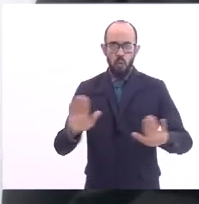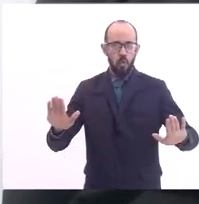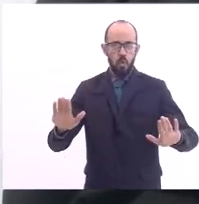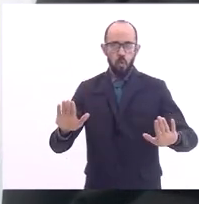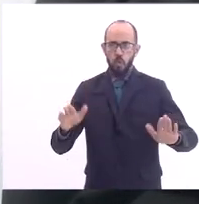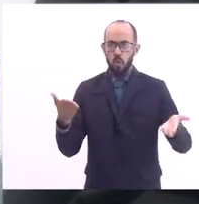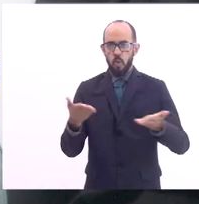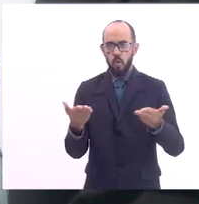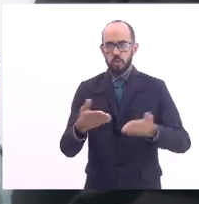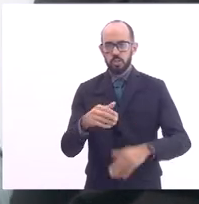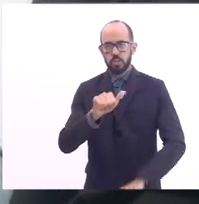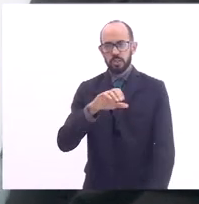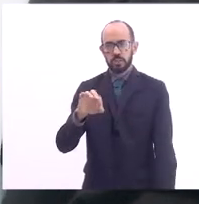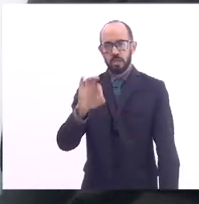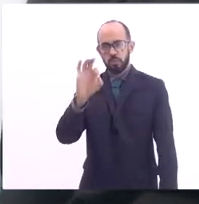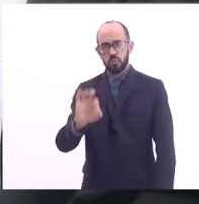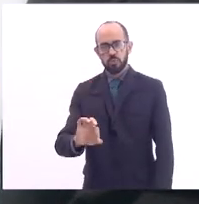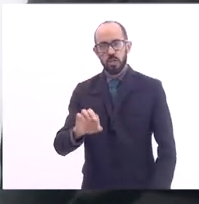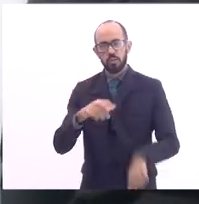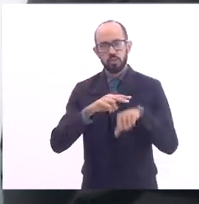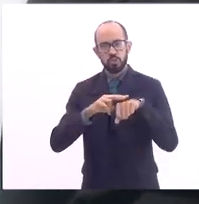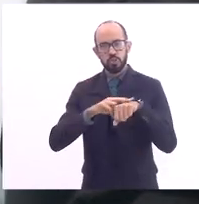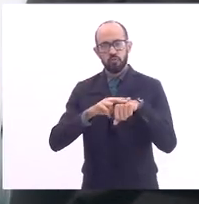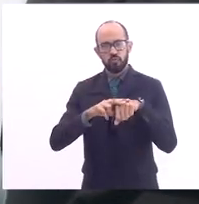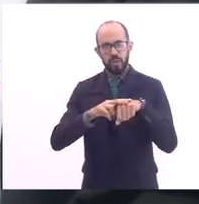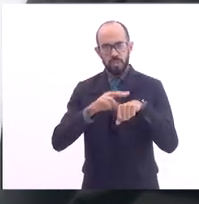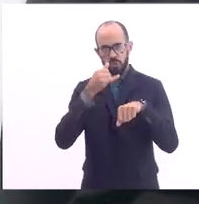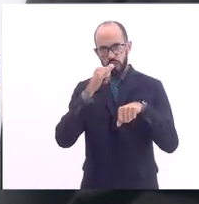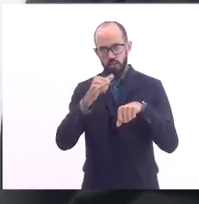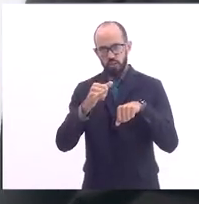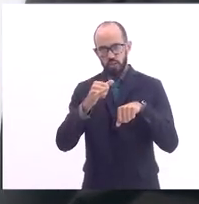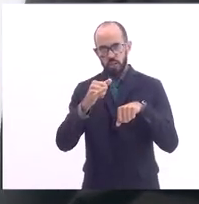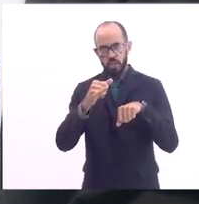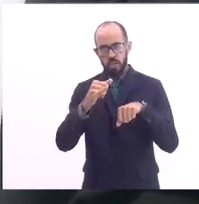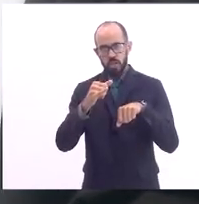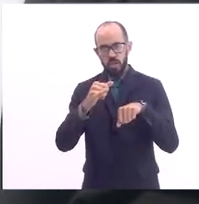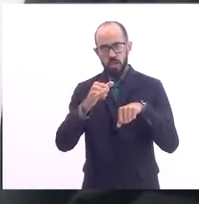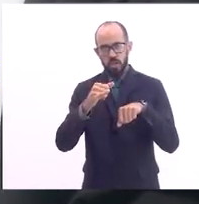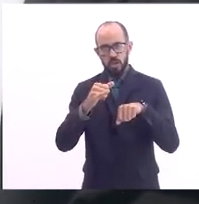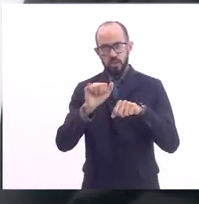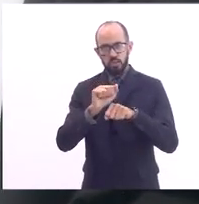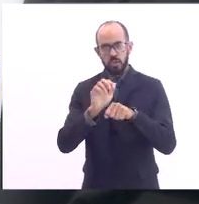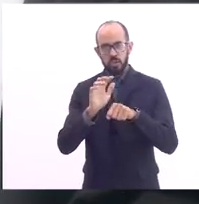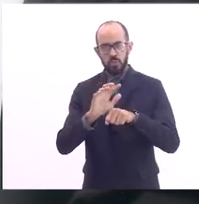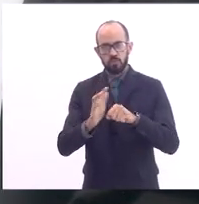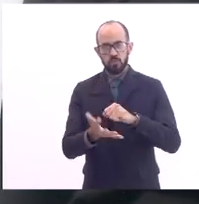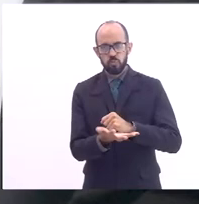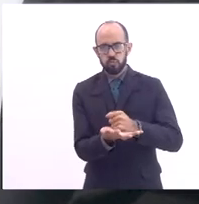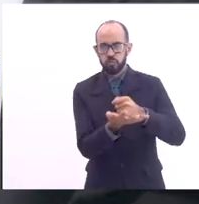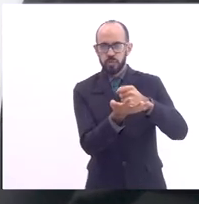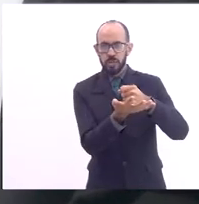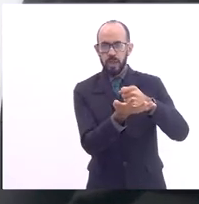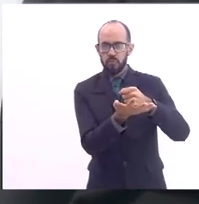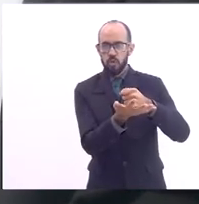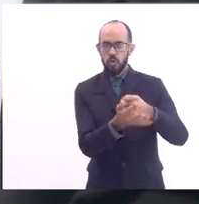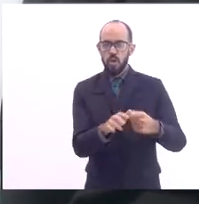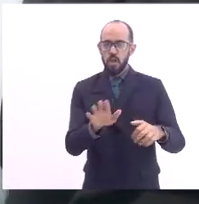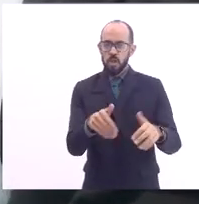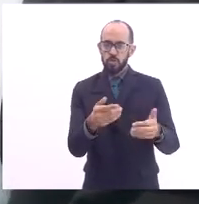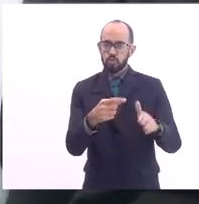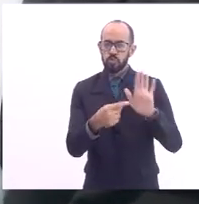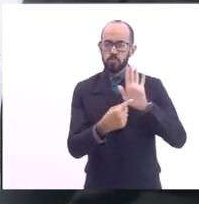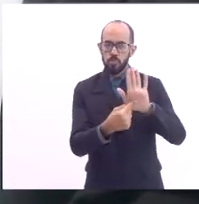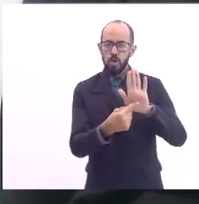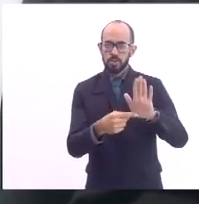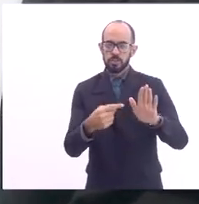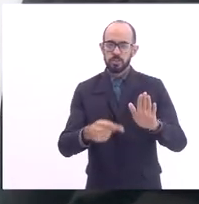uma empresa que gera 100% de energia verde e vamos gerar 100% da energia que comercializamos. Tá? Isso mostra o compromisso da empresa com o meio ambiente,